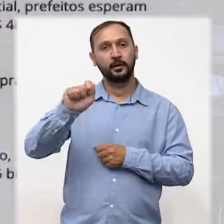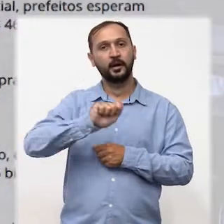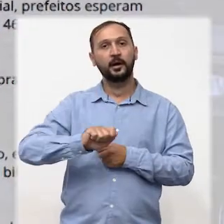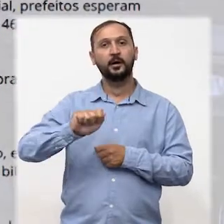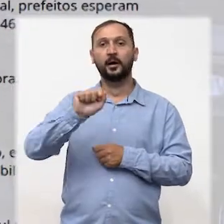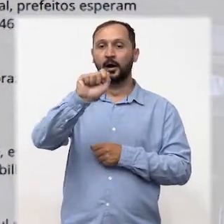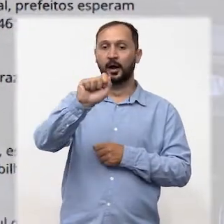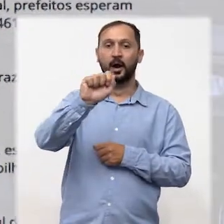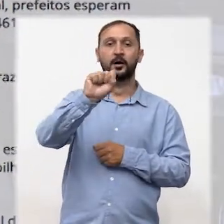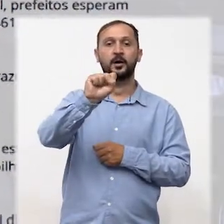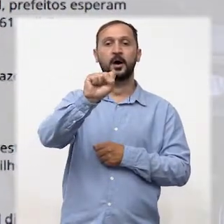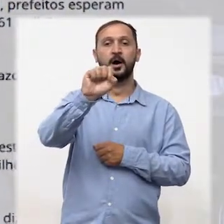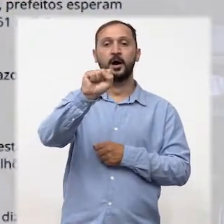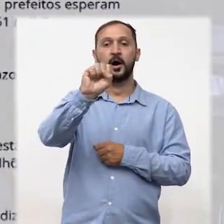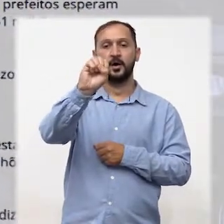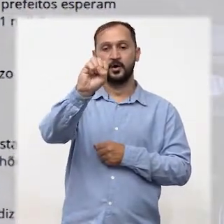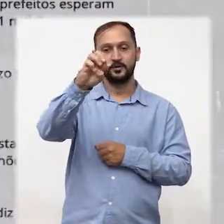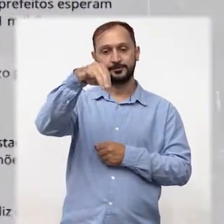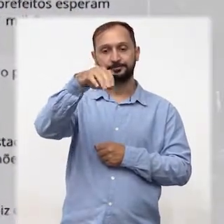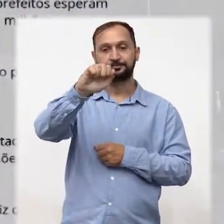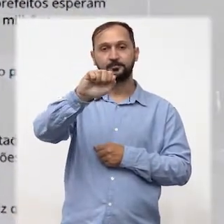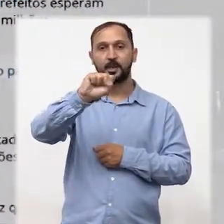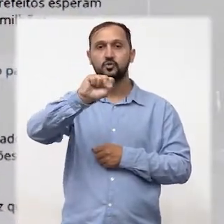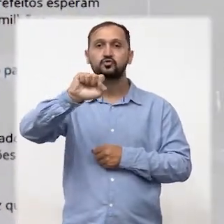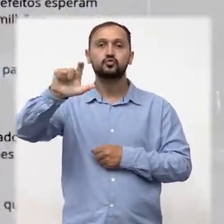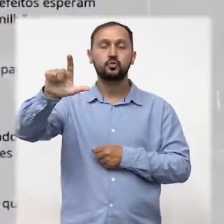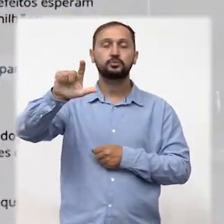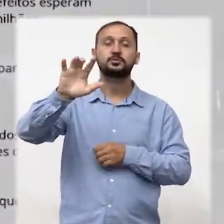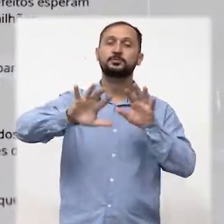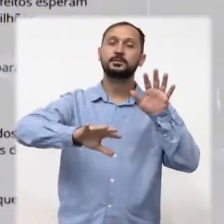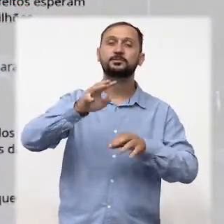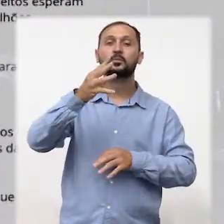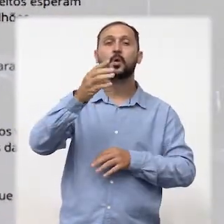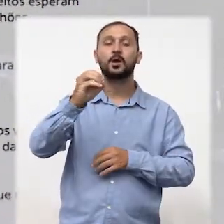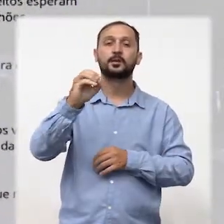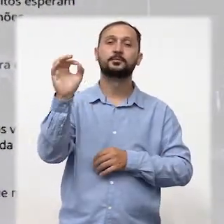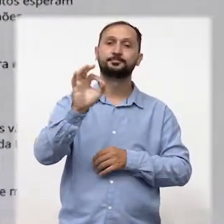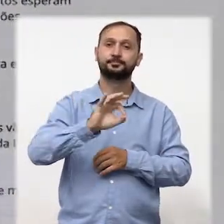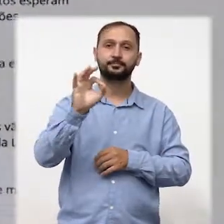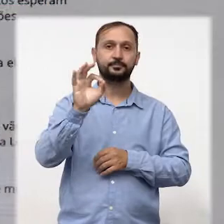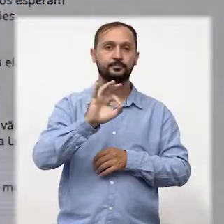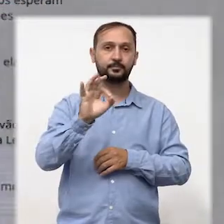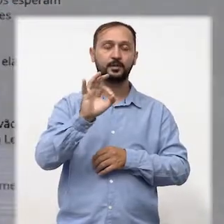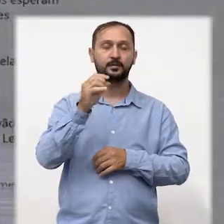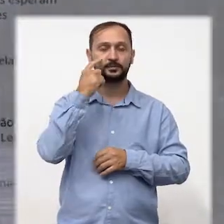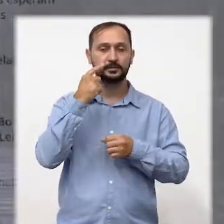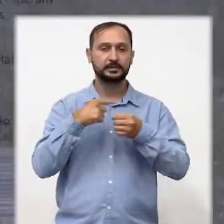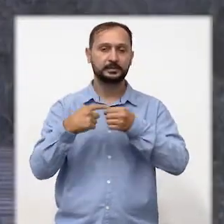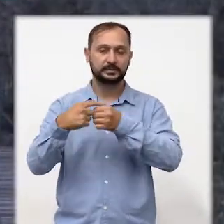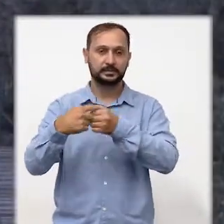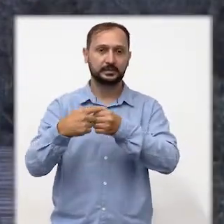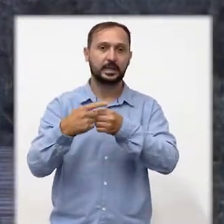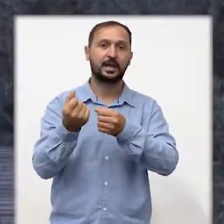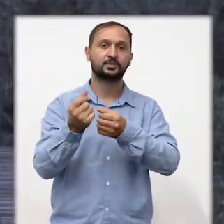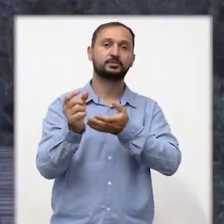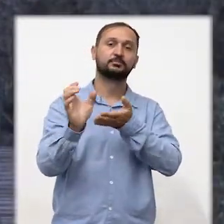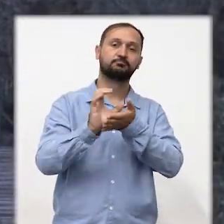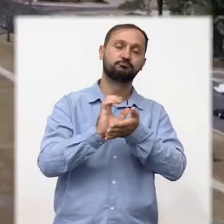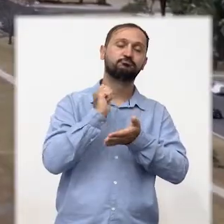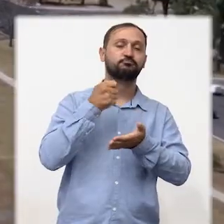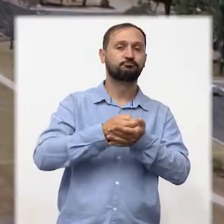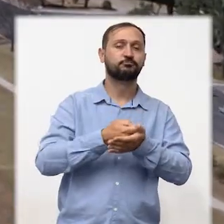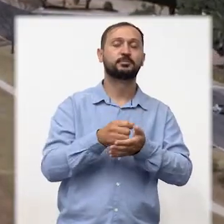de Municípios, a Somasul, já sente os efeitos da redução de 40% das receitas das cidades para este